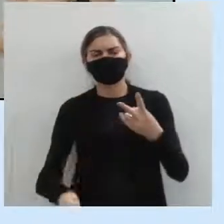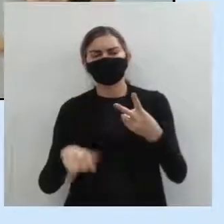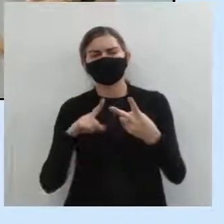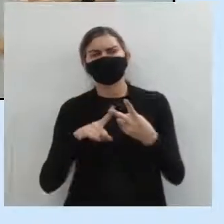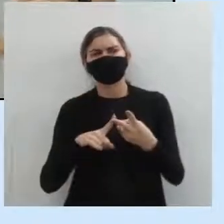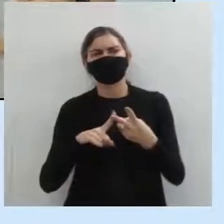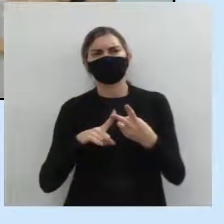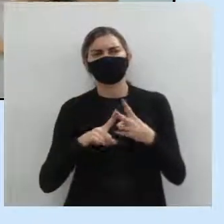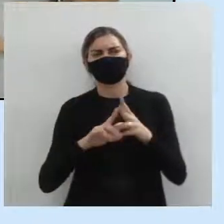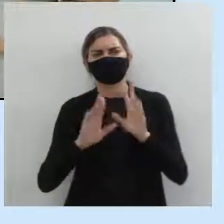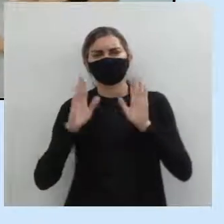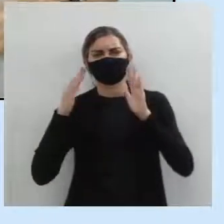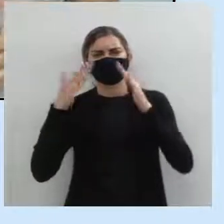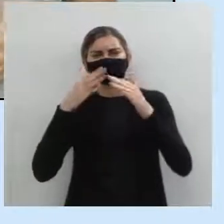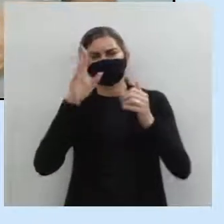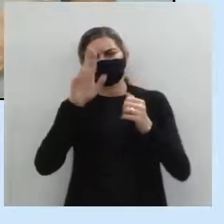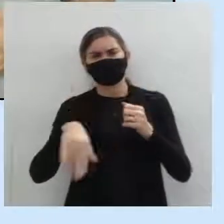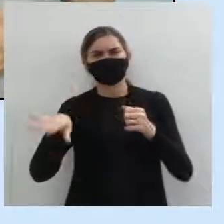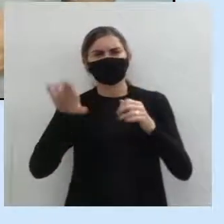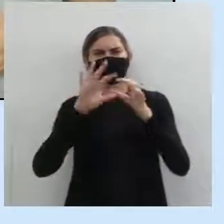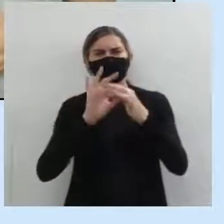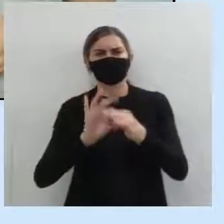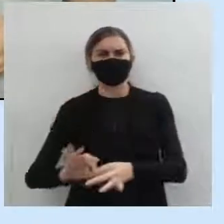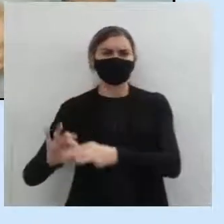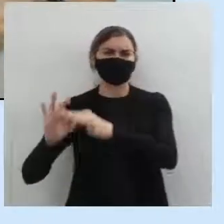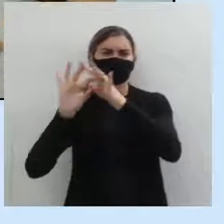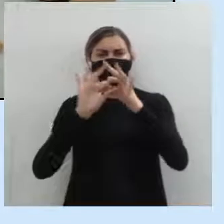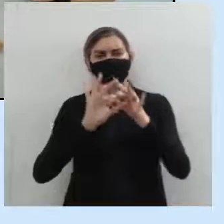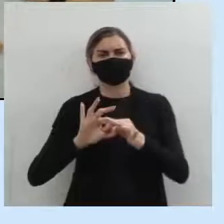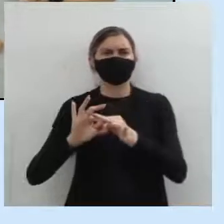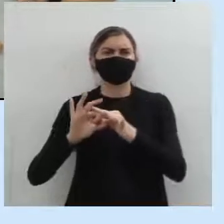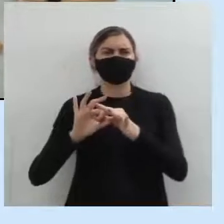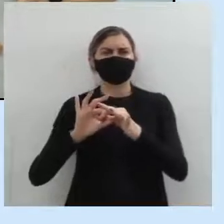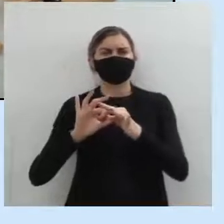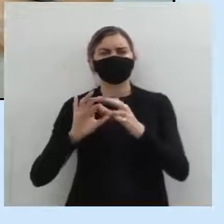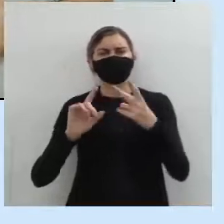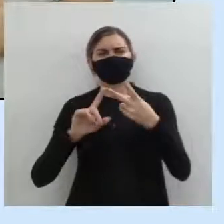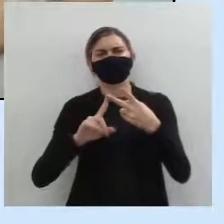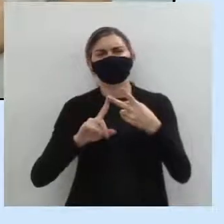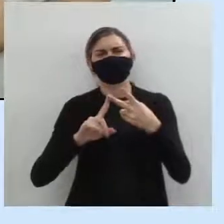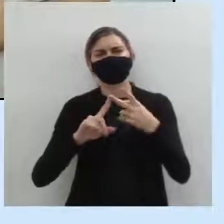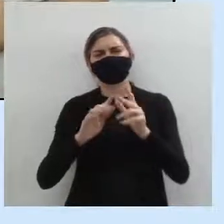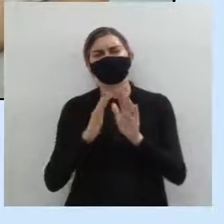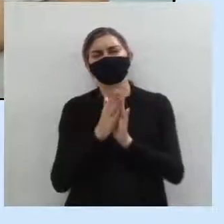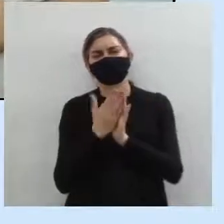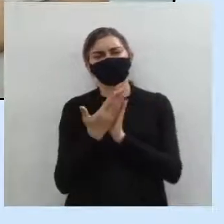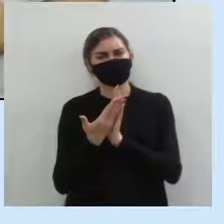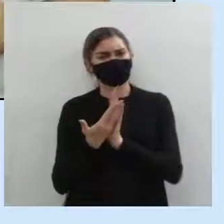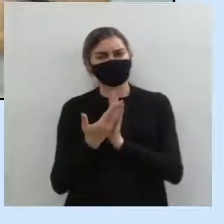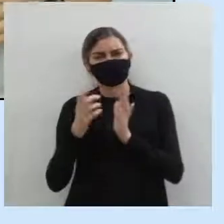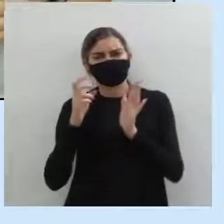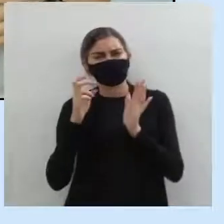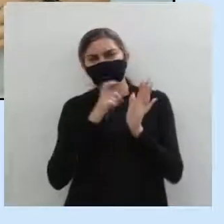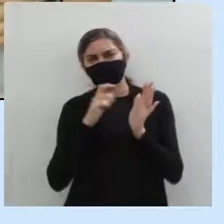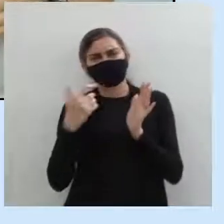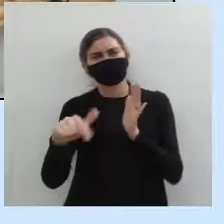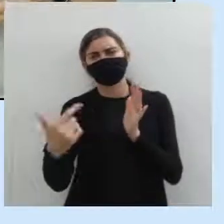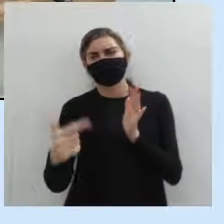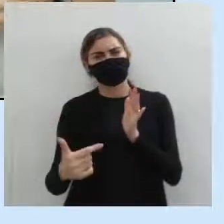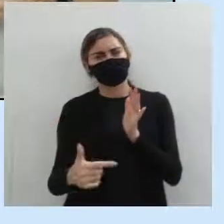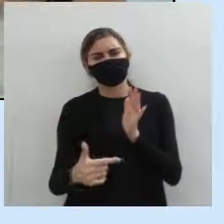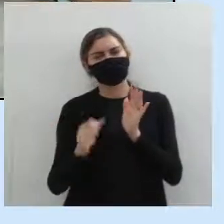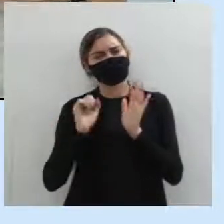o sacerdócio universal e a infalibilidade da Bíblia. Então,